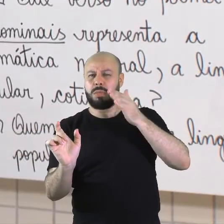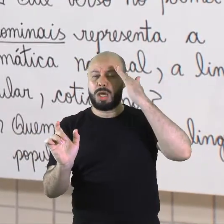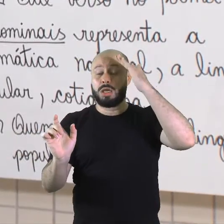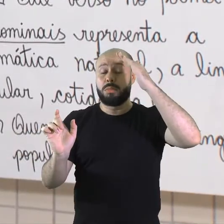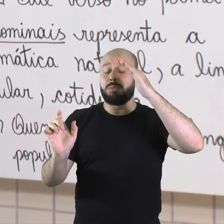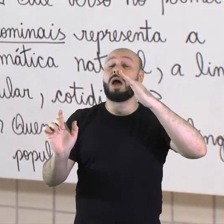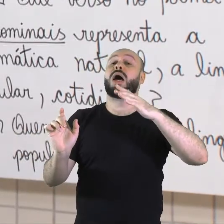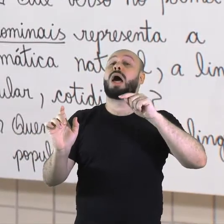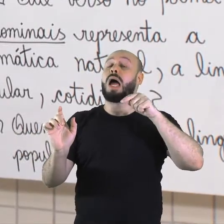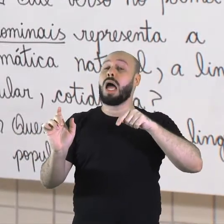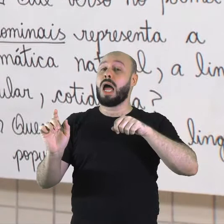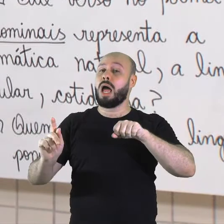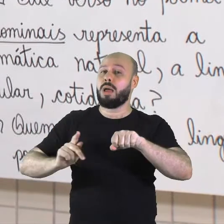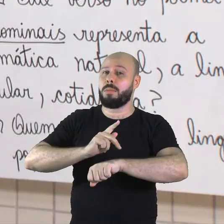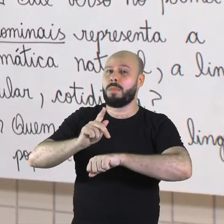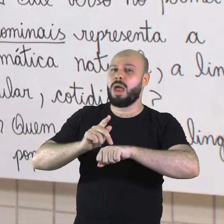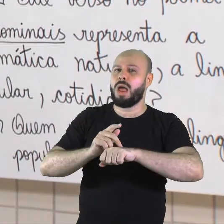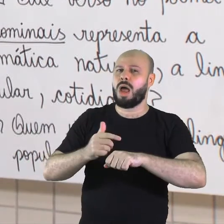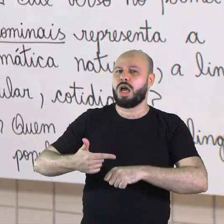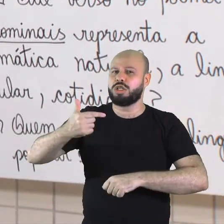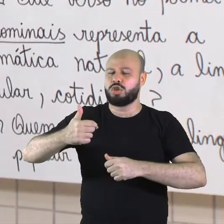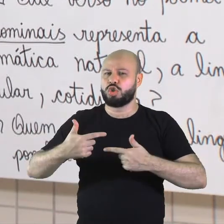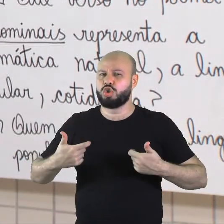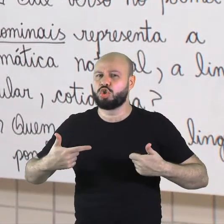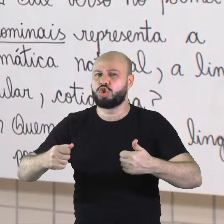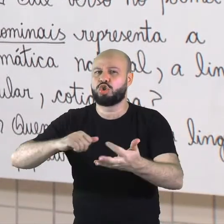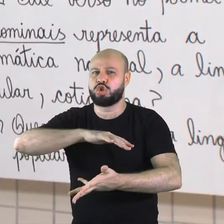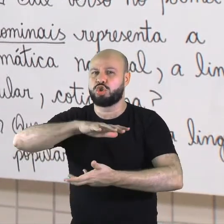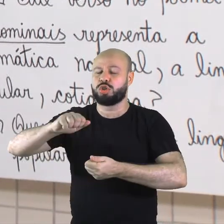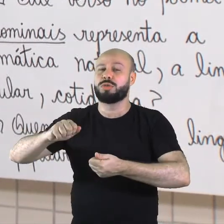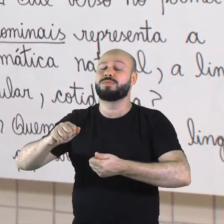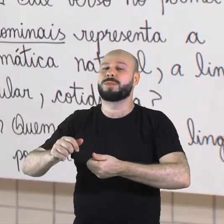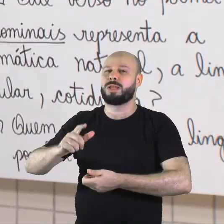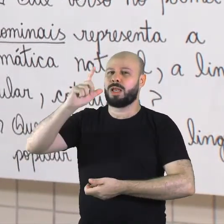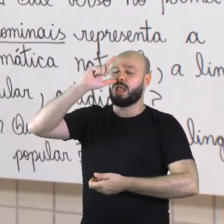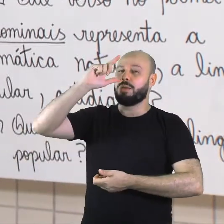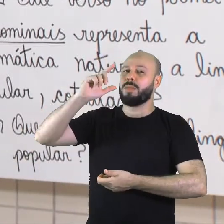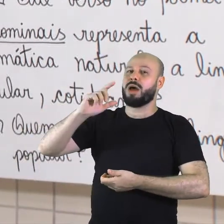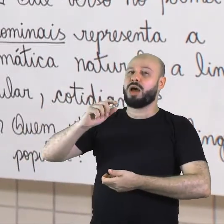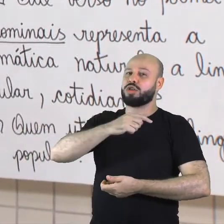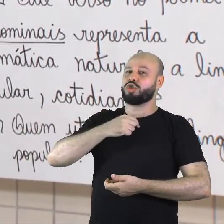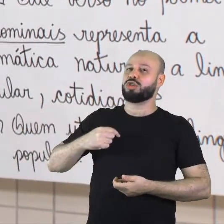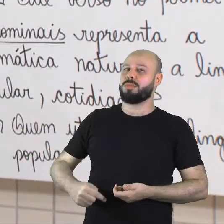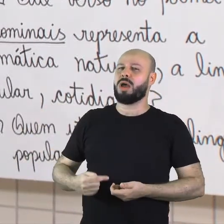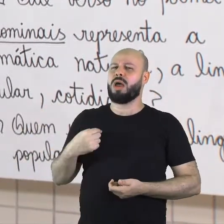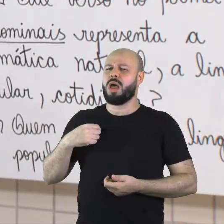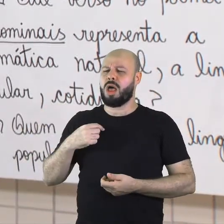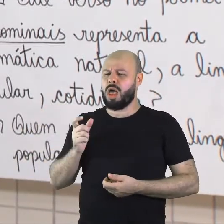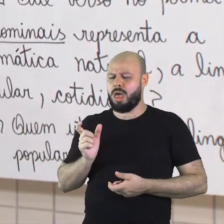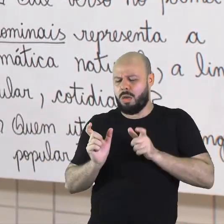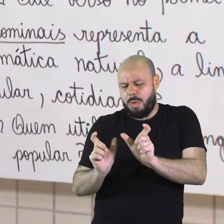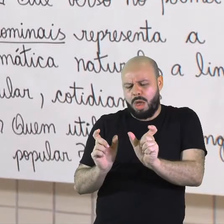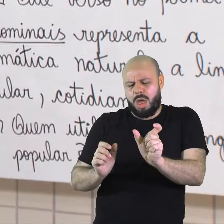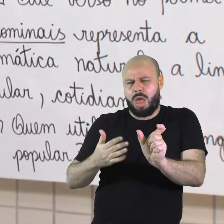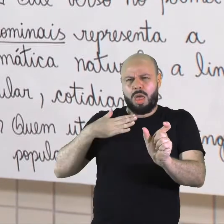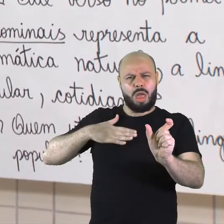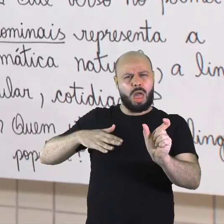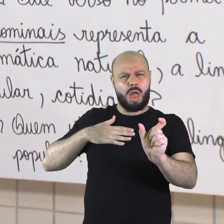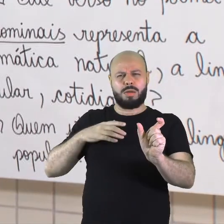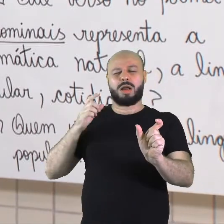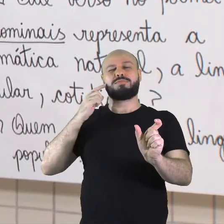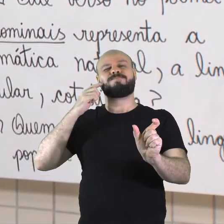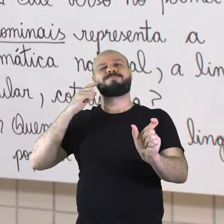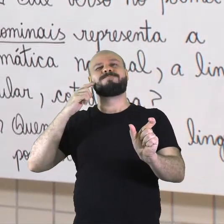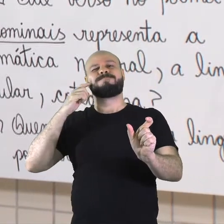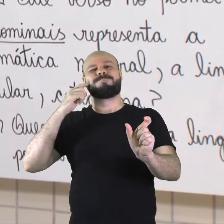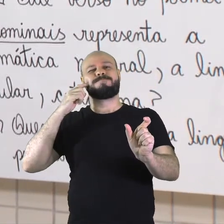que estavam nessa guerra, na Segunda Guerra Mundial, que é a Alemanha e China, com a palavra tranquilo, né, que tudo estava tranquilo ao redor de Claro,